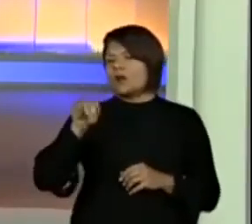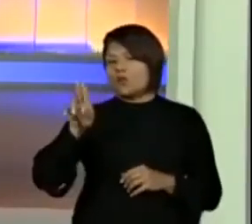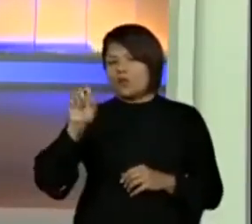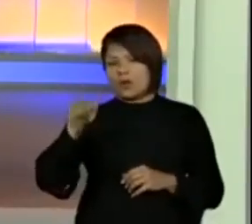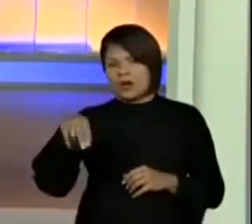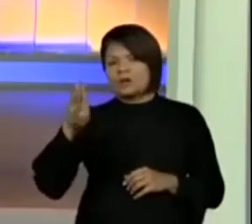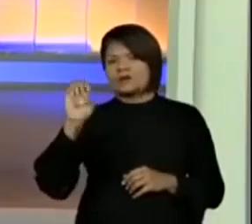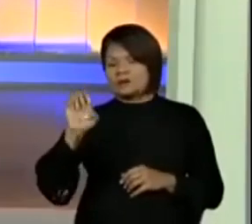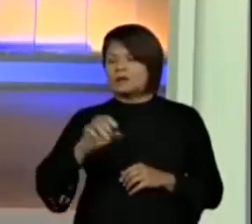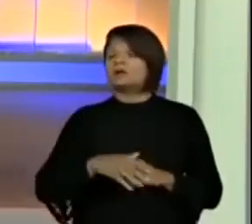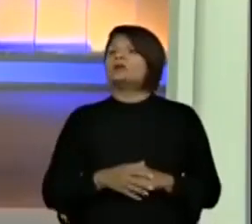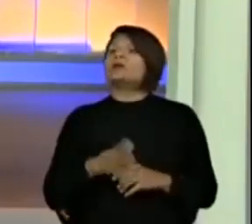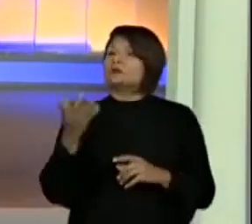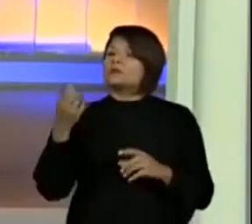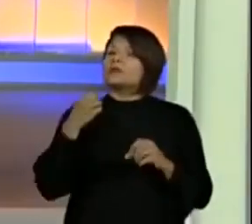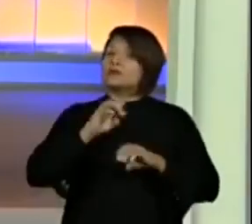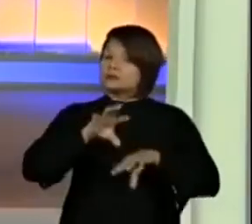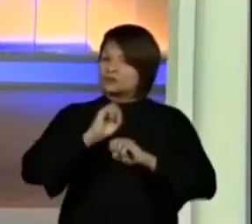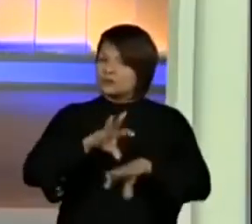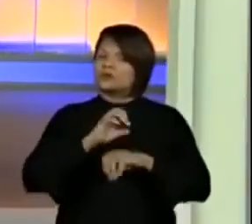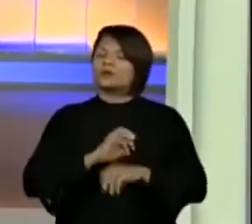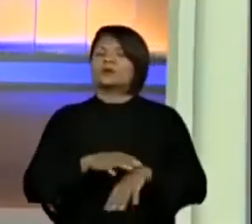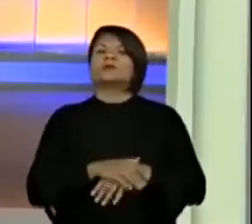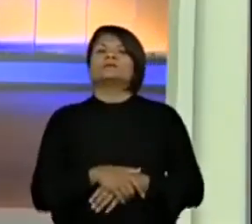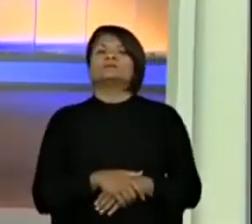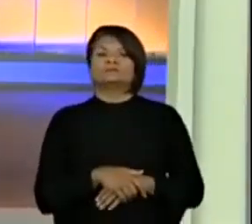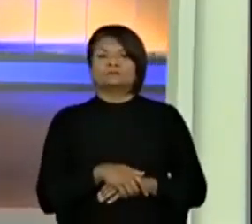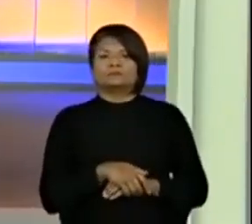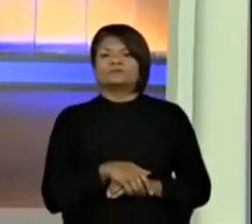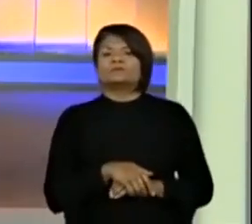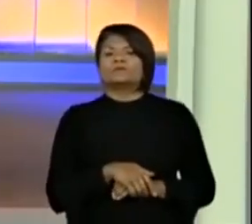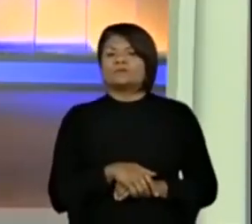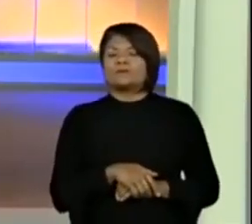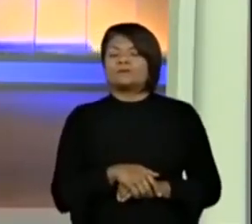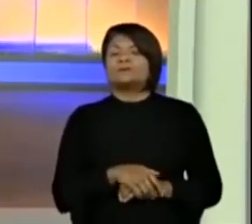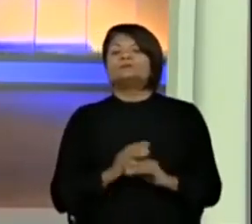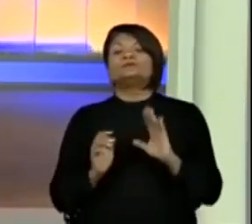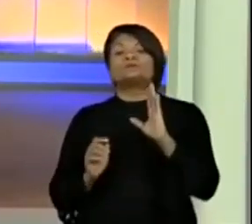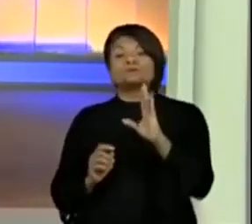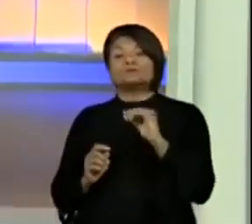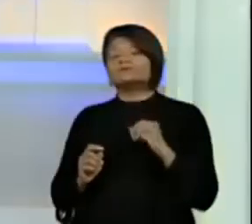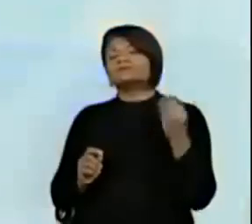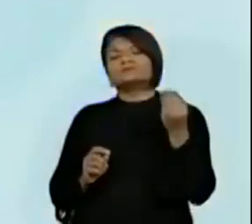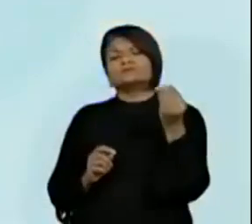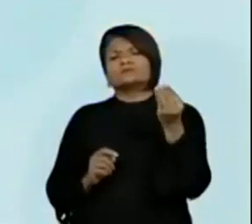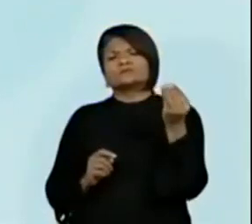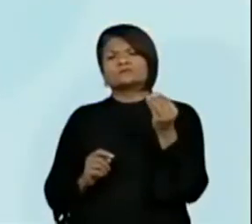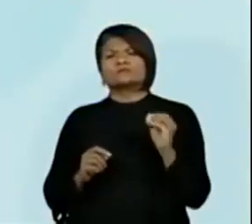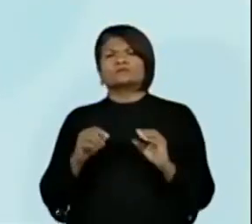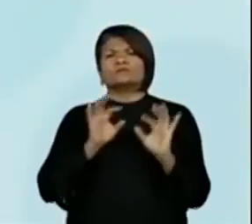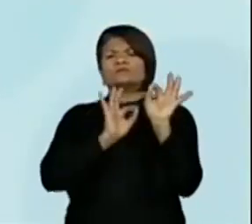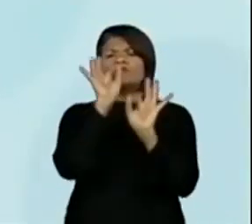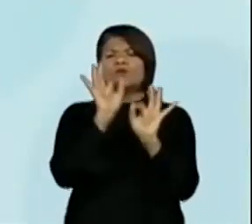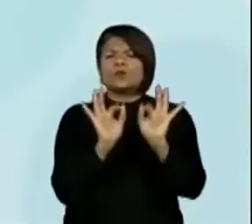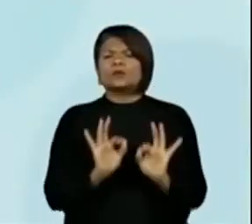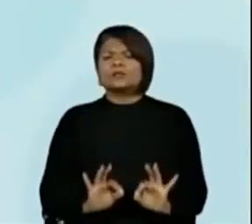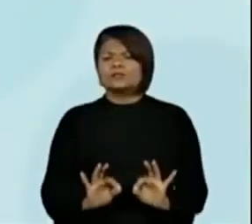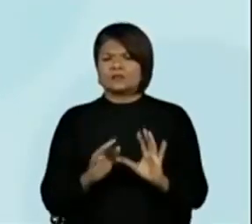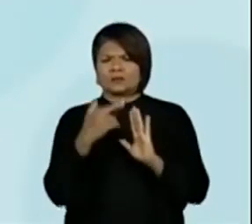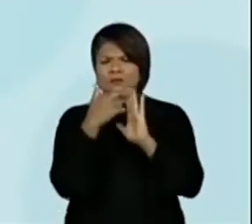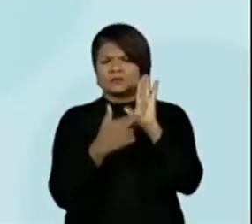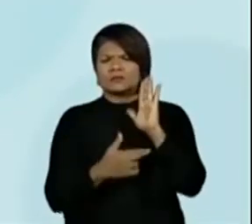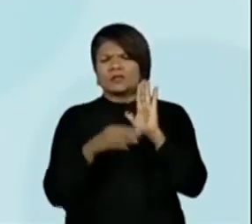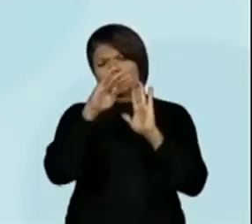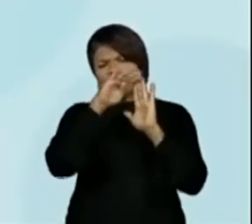para instruir, muito bem, não consegui pegar o nome. Como o texto está organizado? Qual a sua estrutura? Quando a